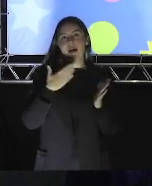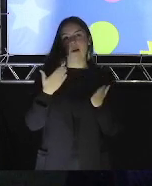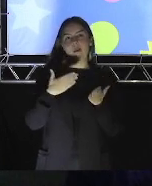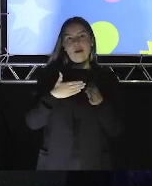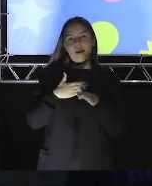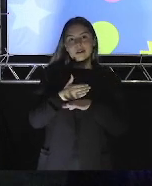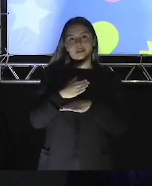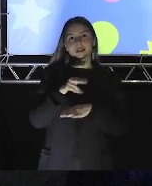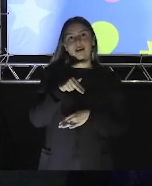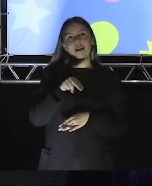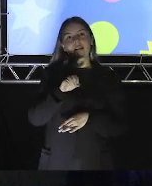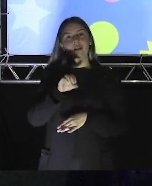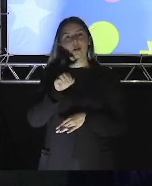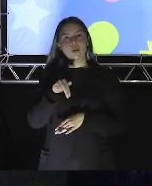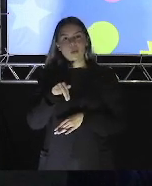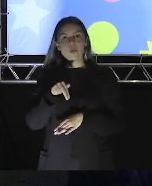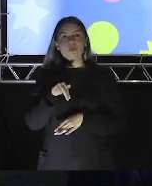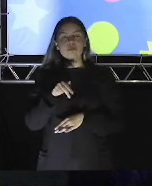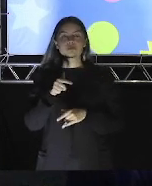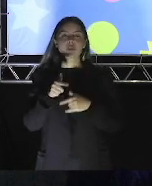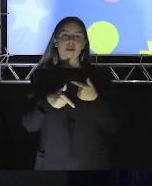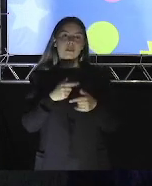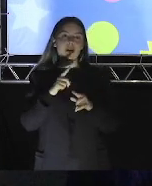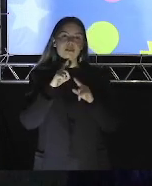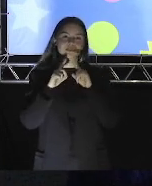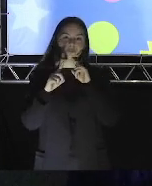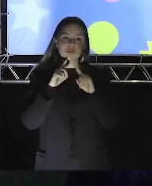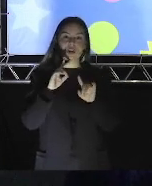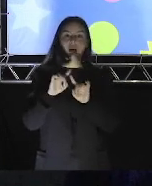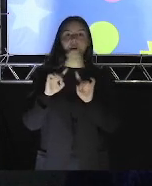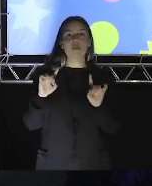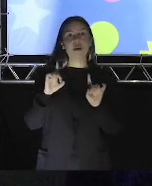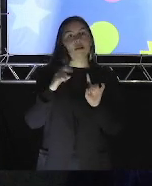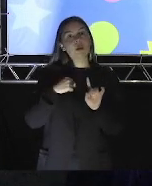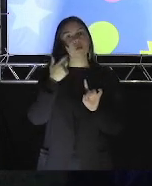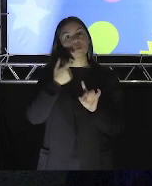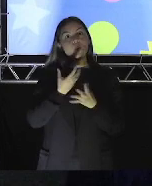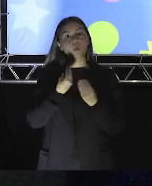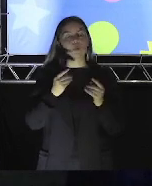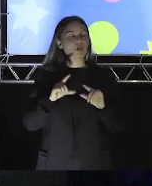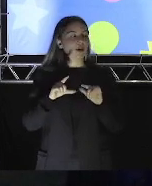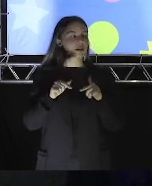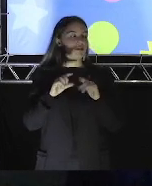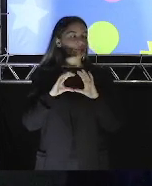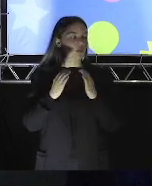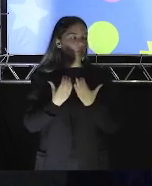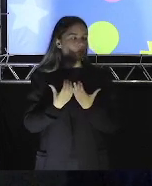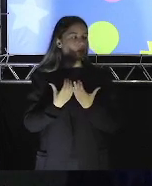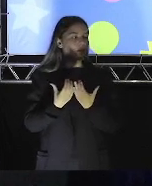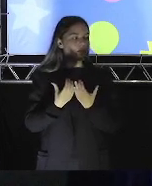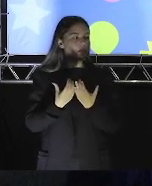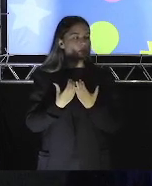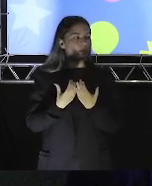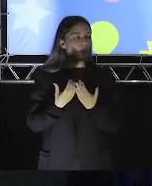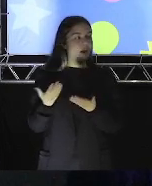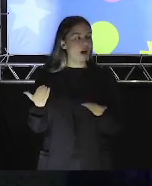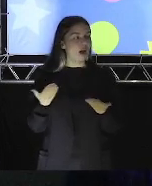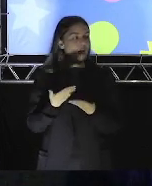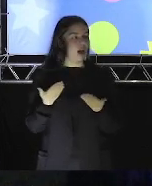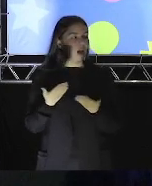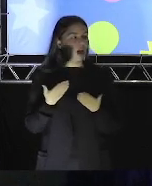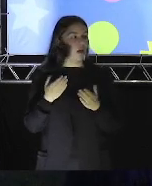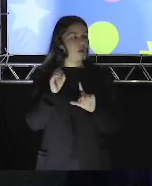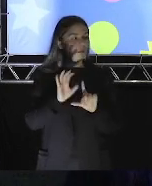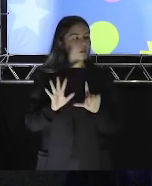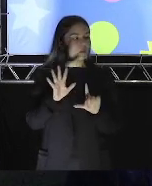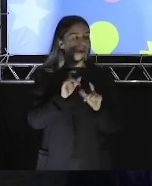como Agile Manager, mas vocês podem ver que eu sou bem ativa na comunidade, né? Então, atualmente, board da